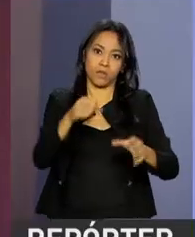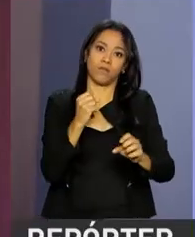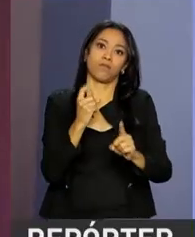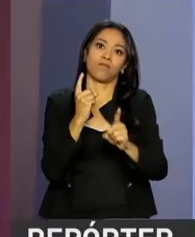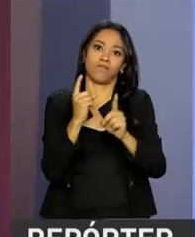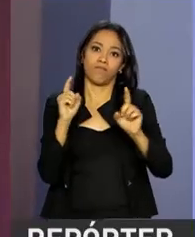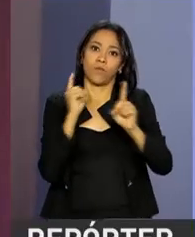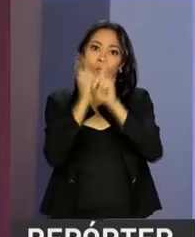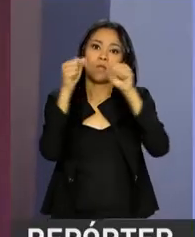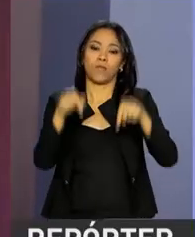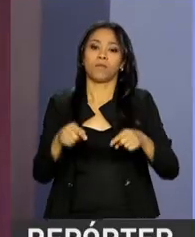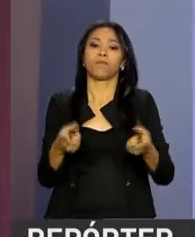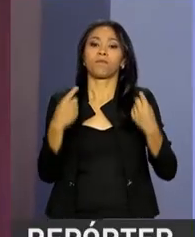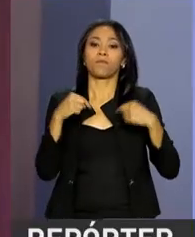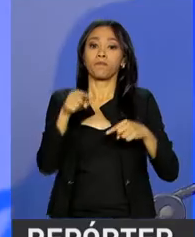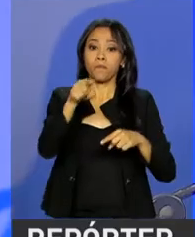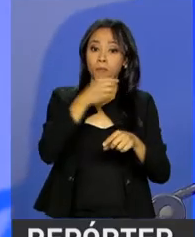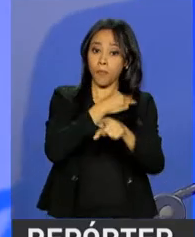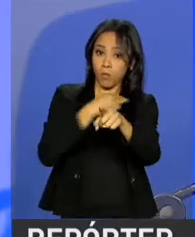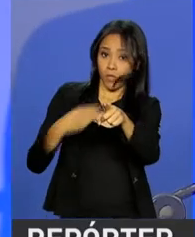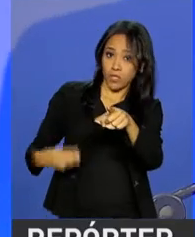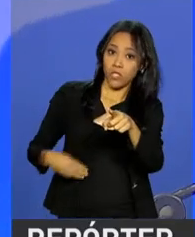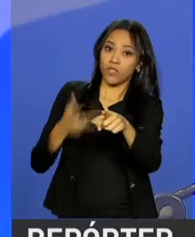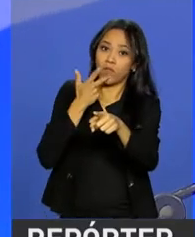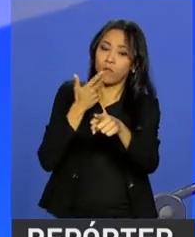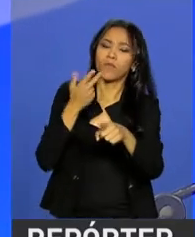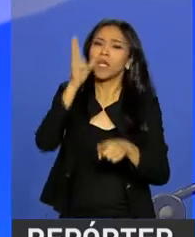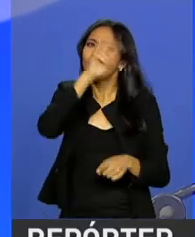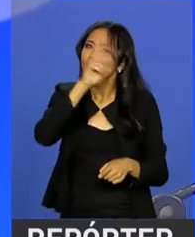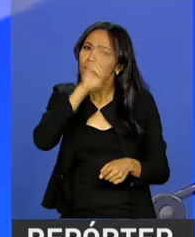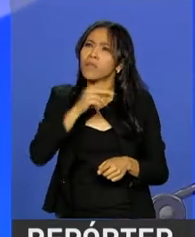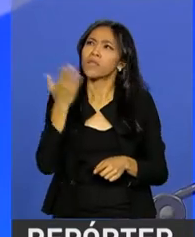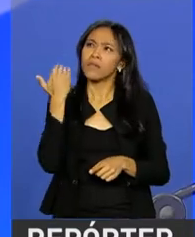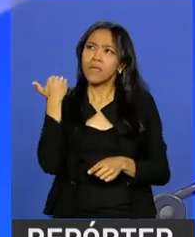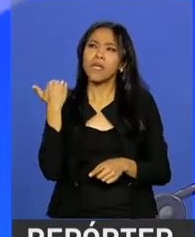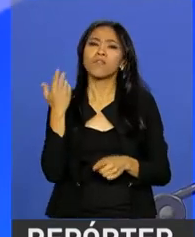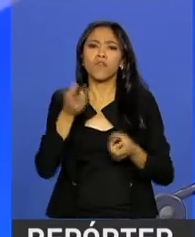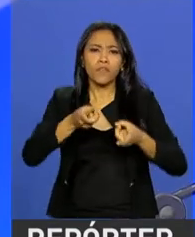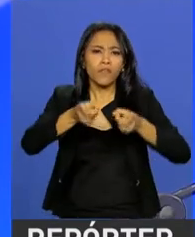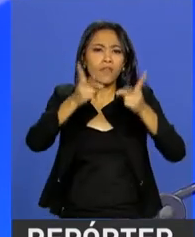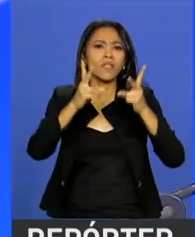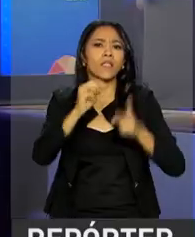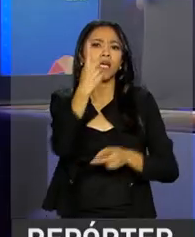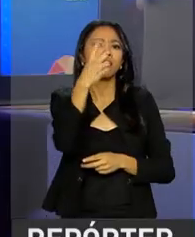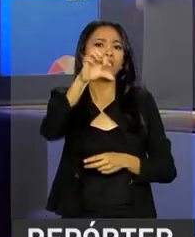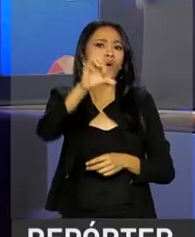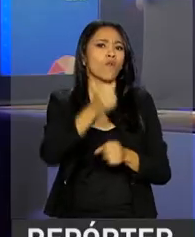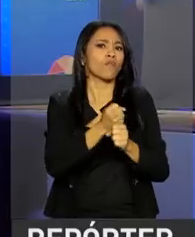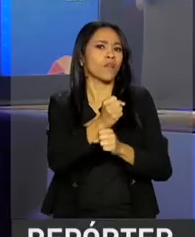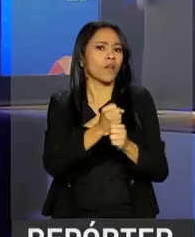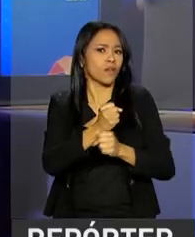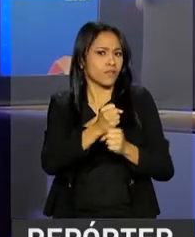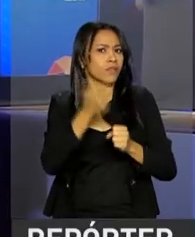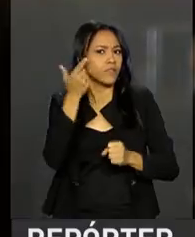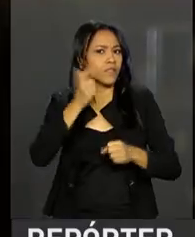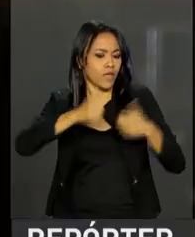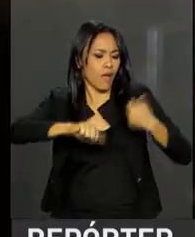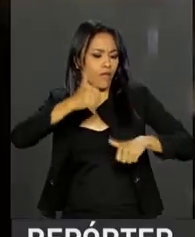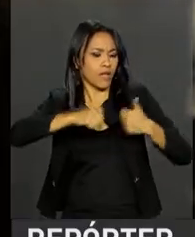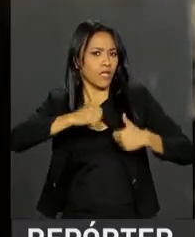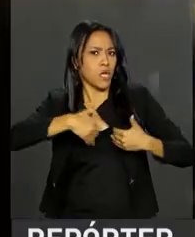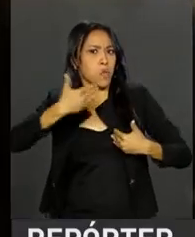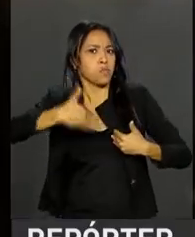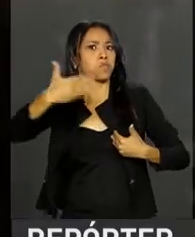O ministro Gilberto Kassab lembra que o setor de telecomunicações foi privatizado há 19 anos e avalia os avanços.